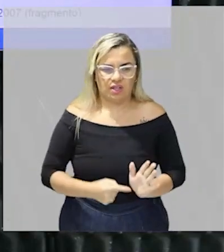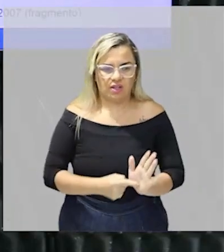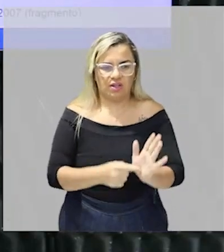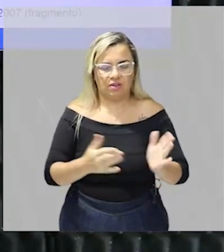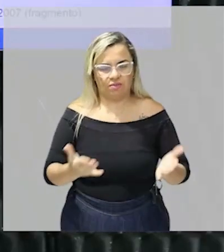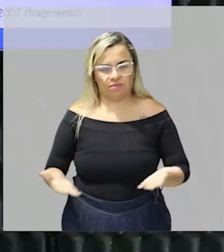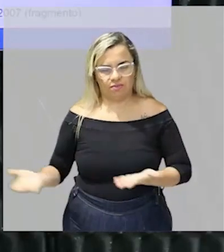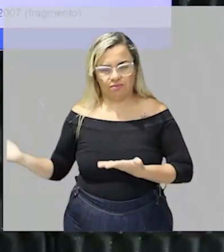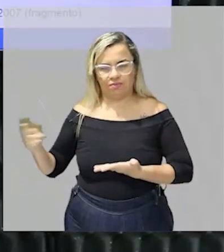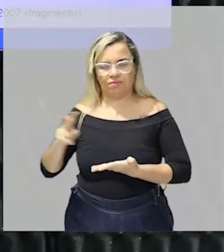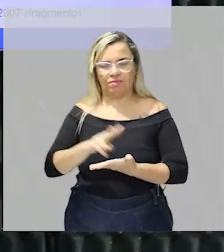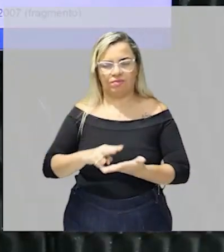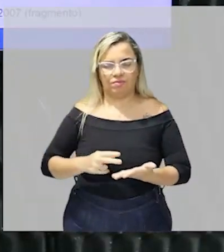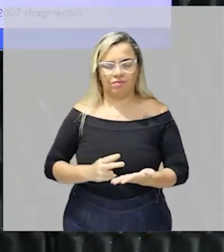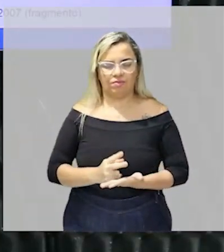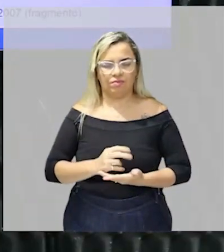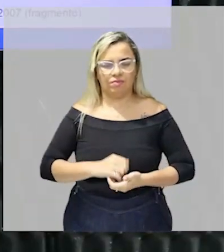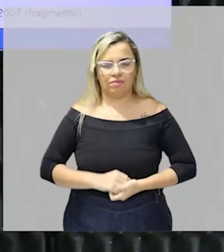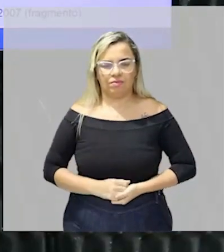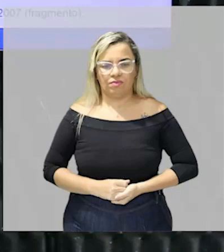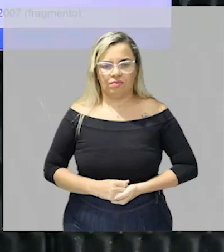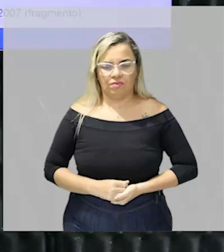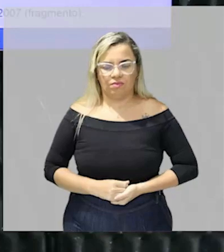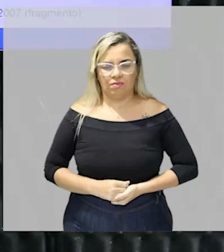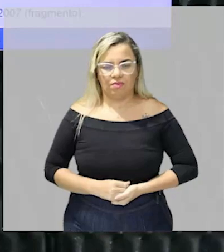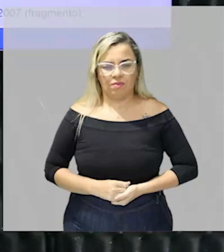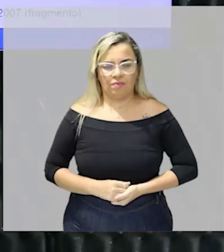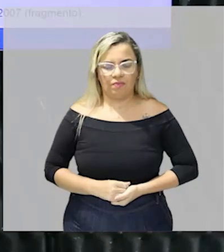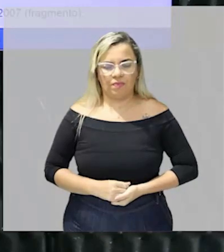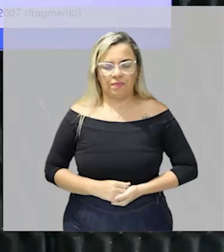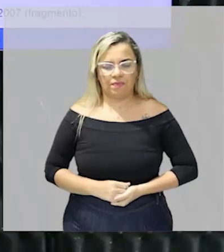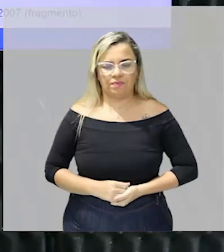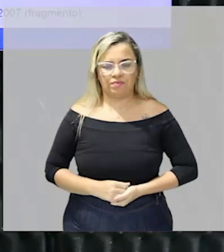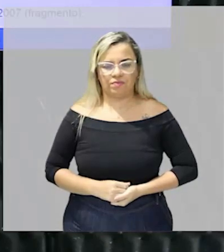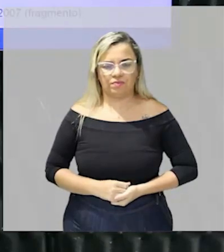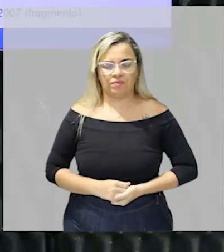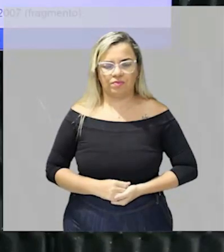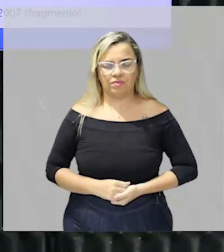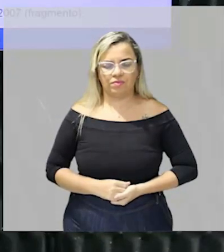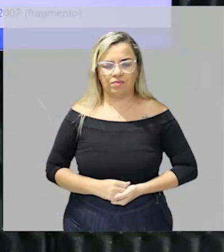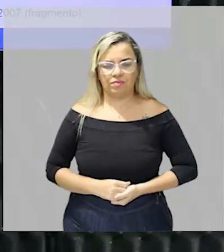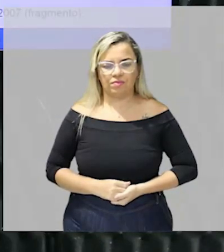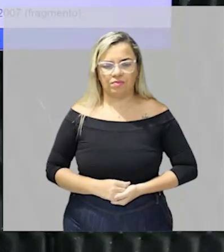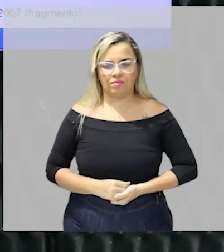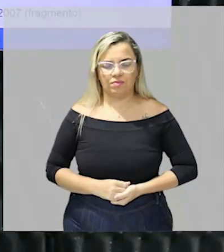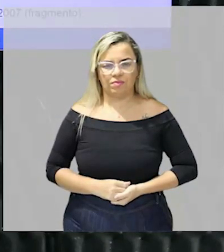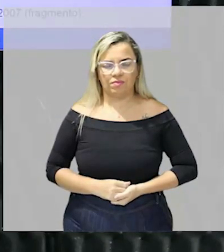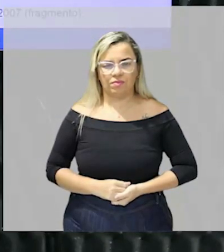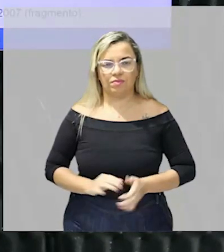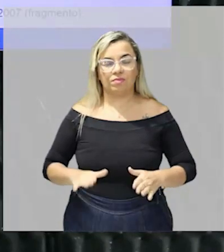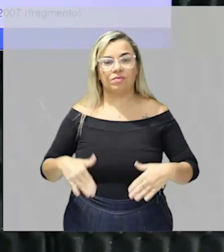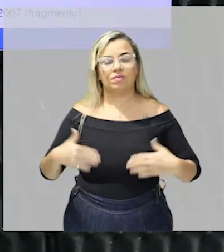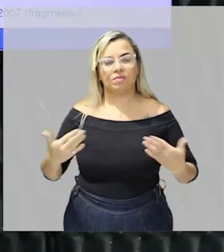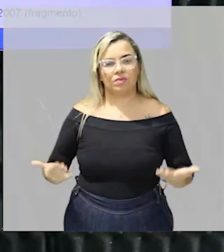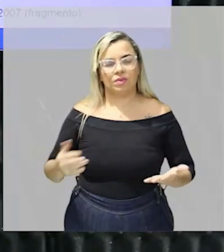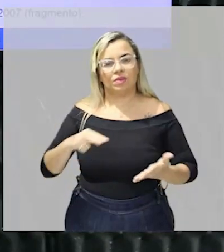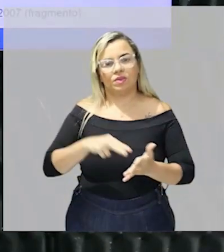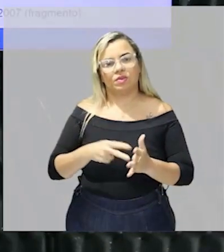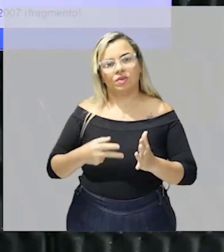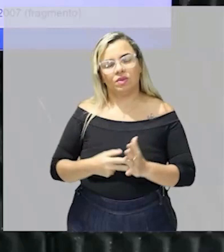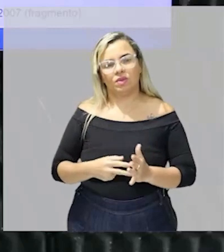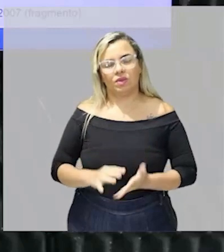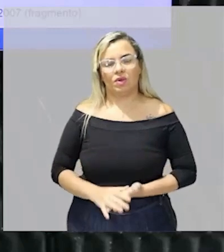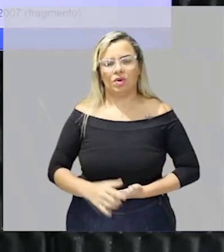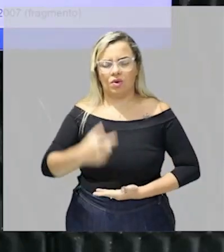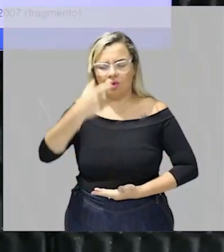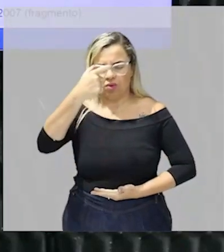Nos escudos esteve nosso resguardo, mas os escudos não detêm a desolação. Ou seja, nós